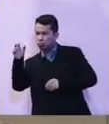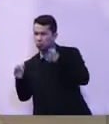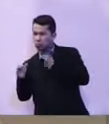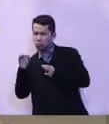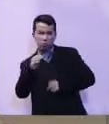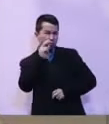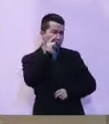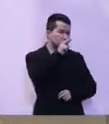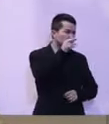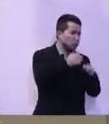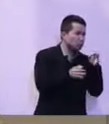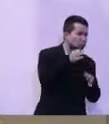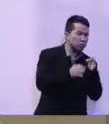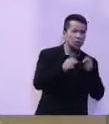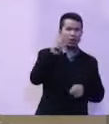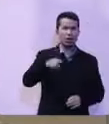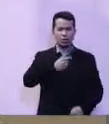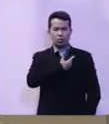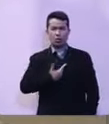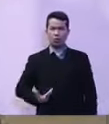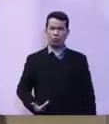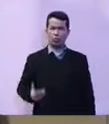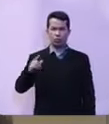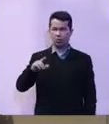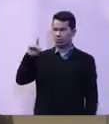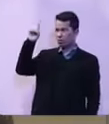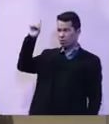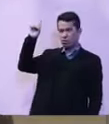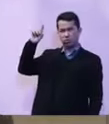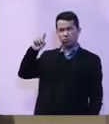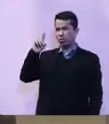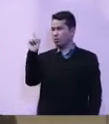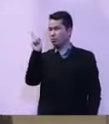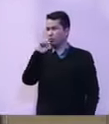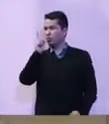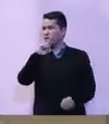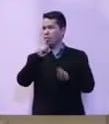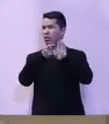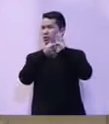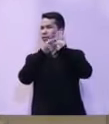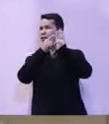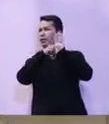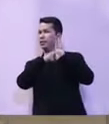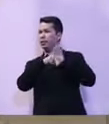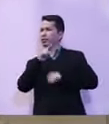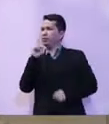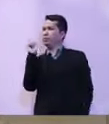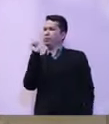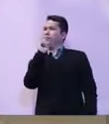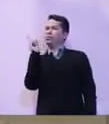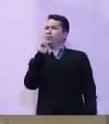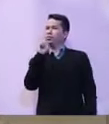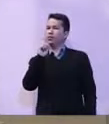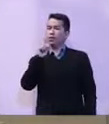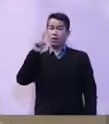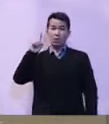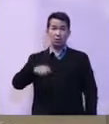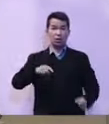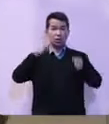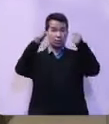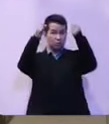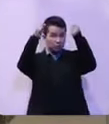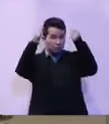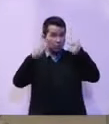o governante, ele não está falando numa linguagem figurada, ele está falando de eventos futuros que